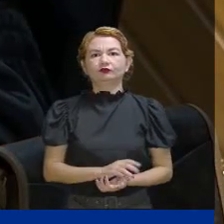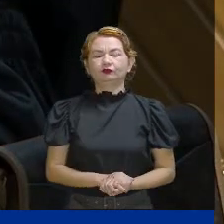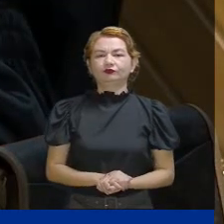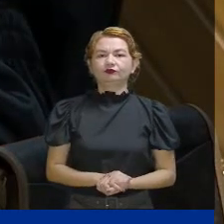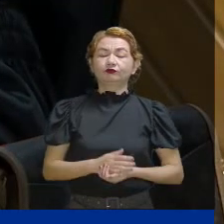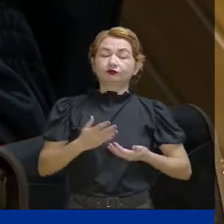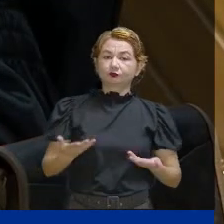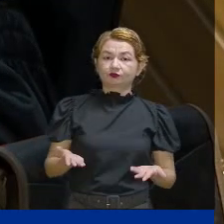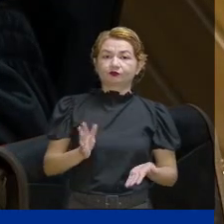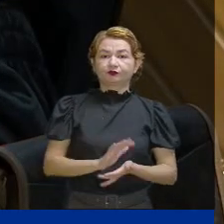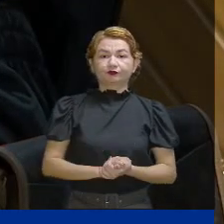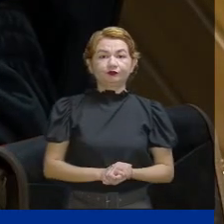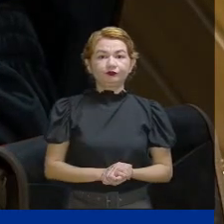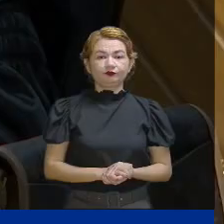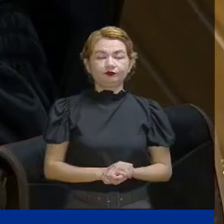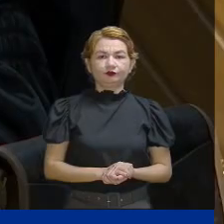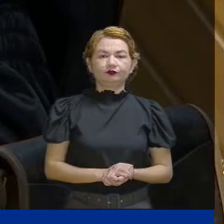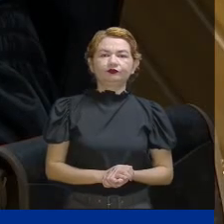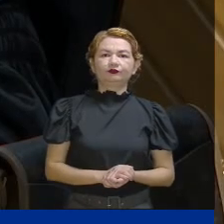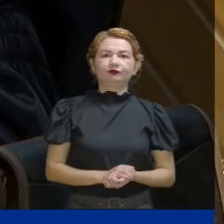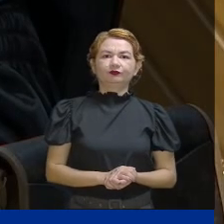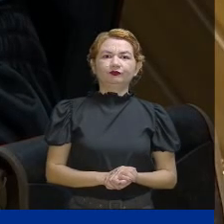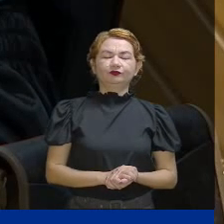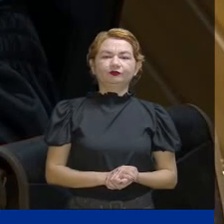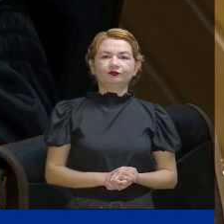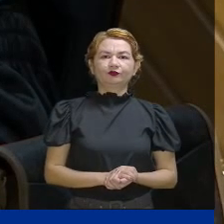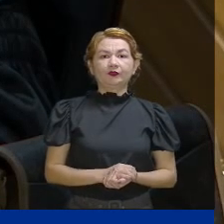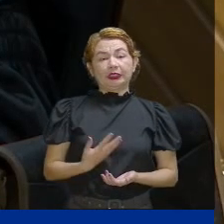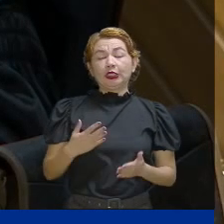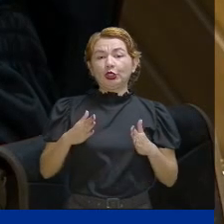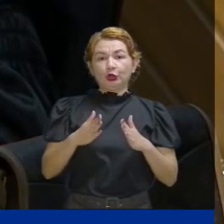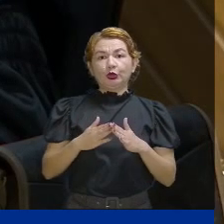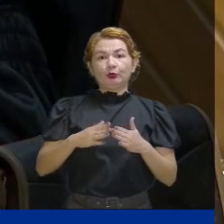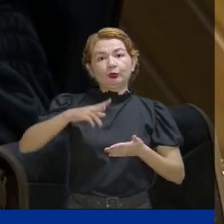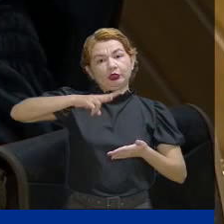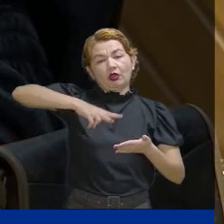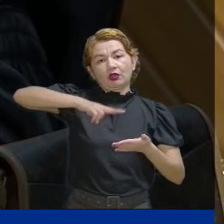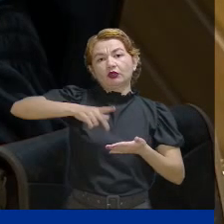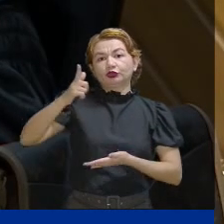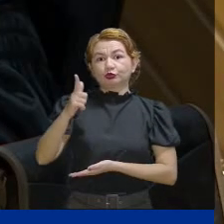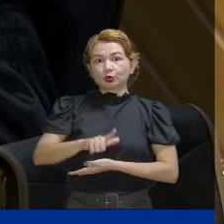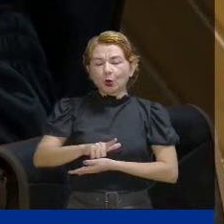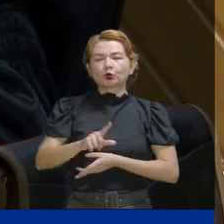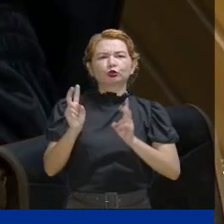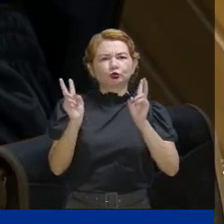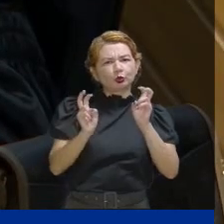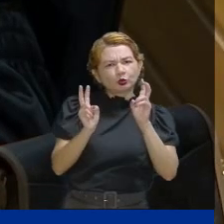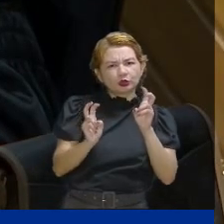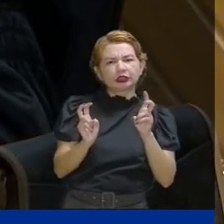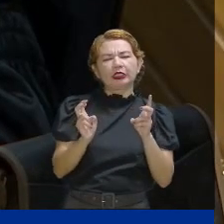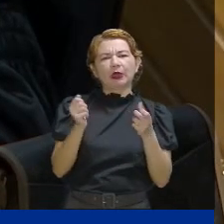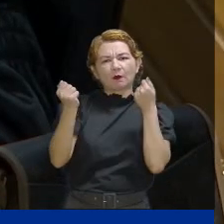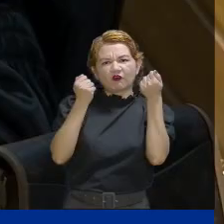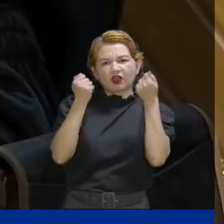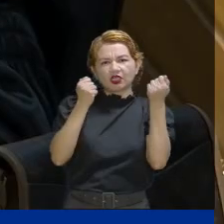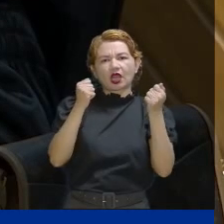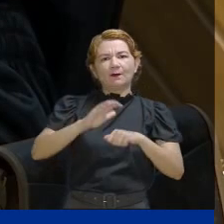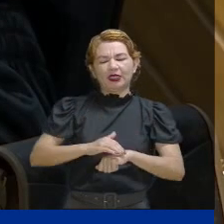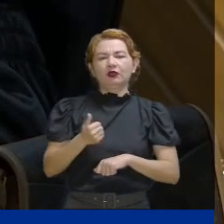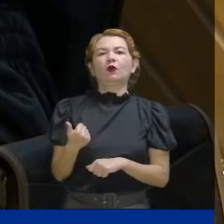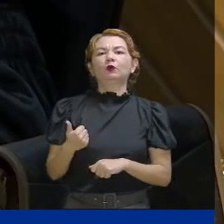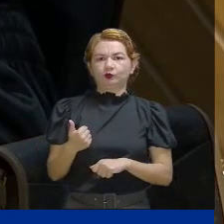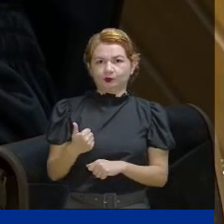Nesse processo, excelências, eu Foco na juíza Tina Souza. Melhor análise da matéria,